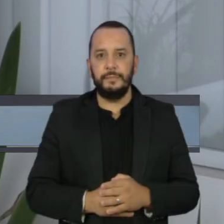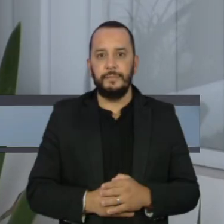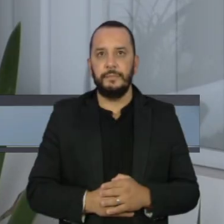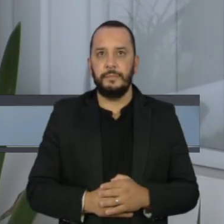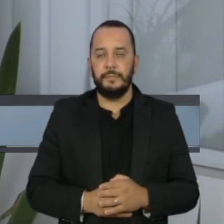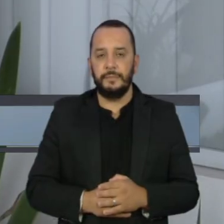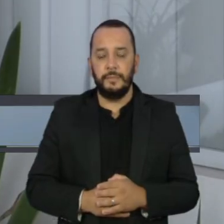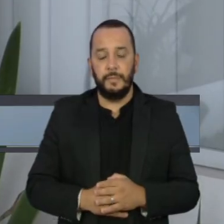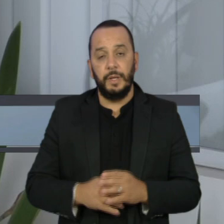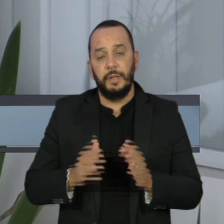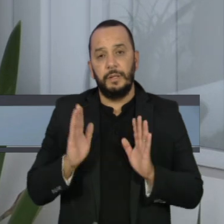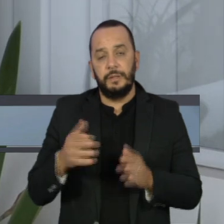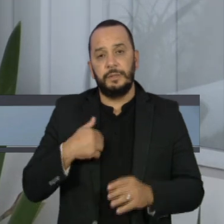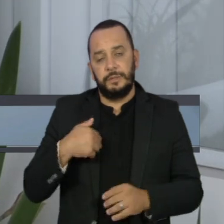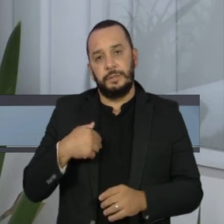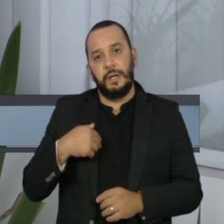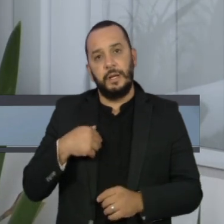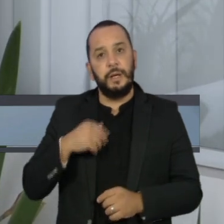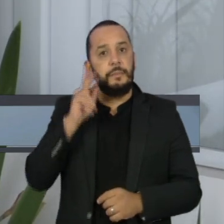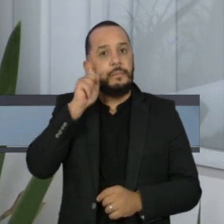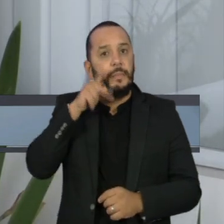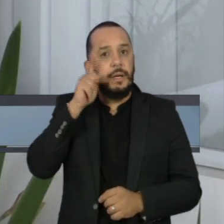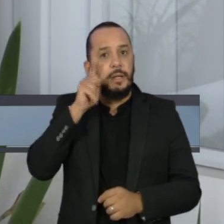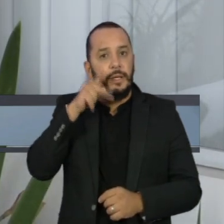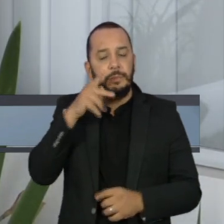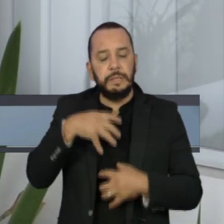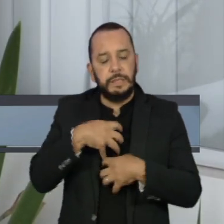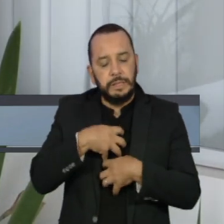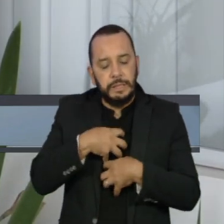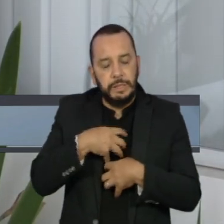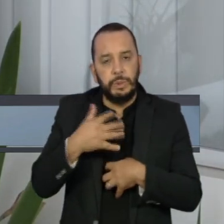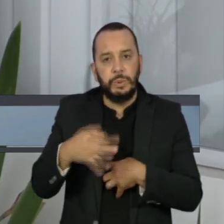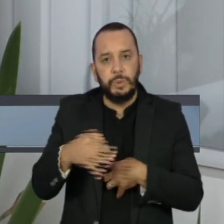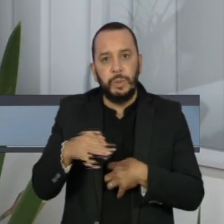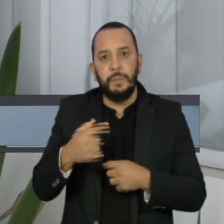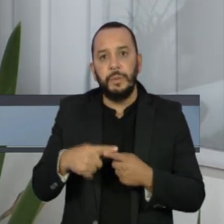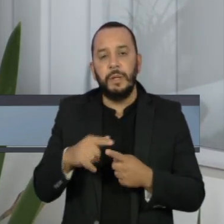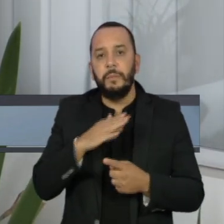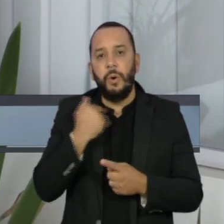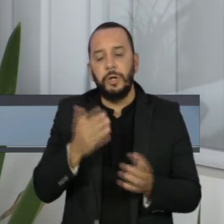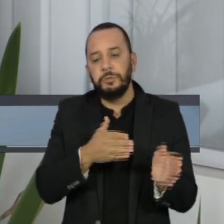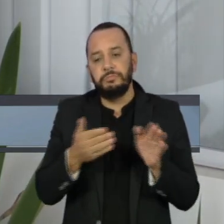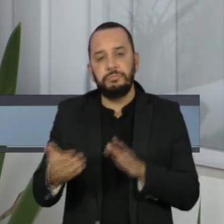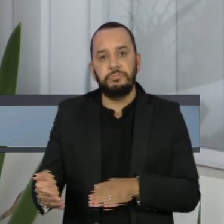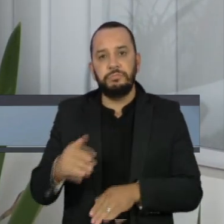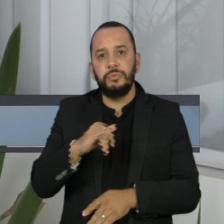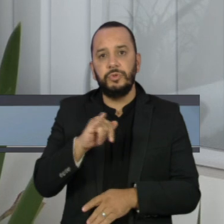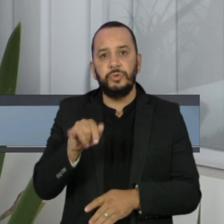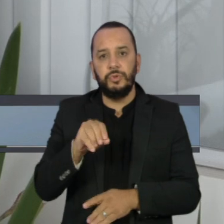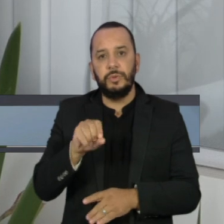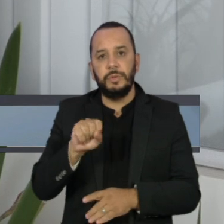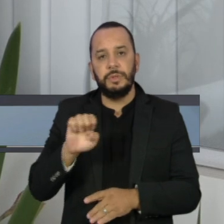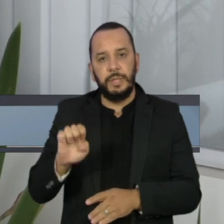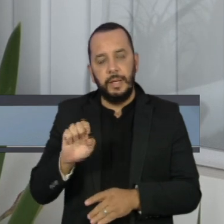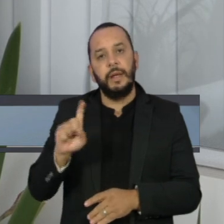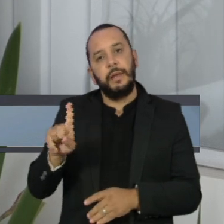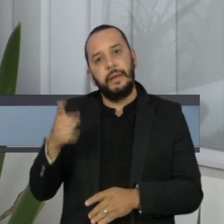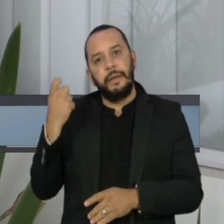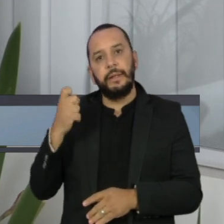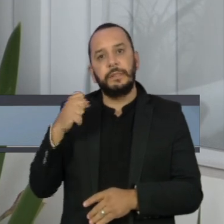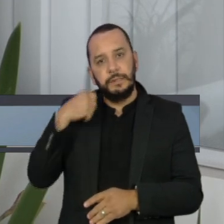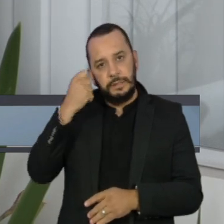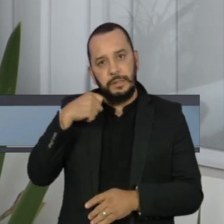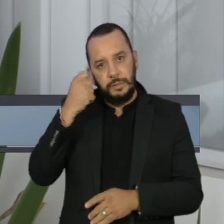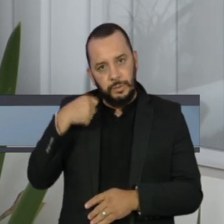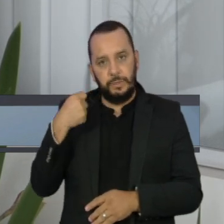A Paraíba está de luto e chora a morte do senador e ex-governador José Targino Maranhão. Um dos grandes nomes